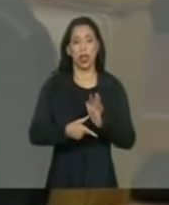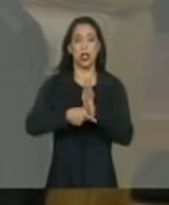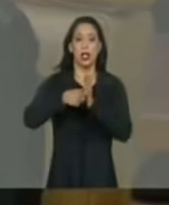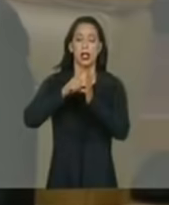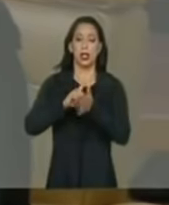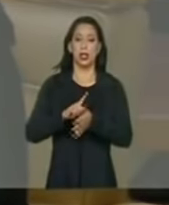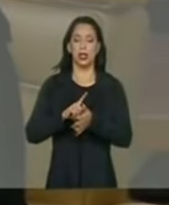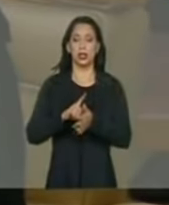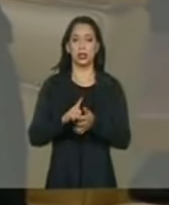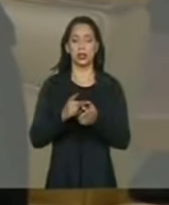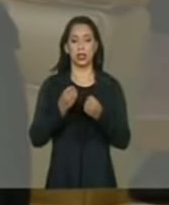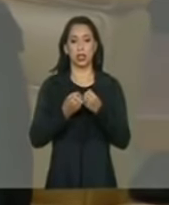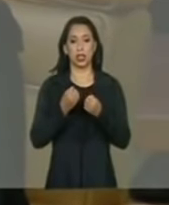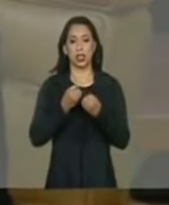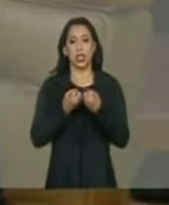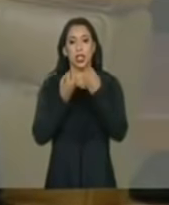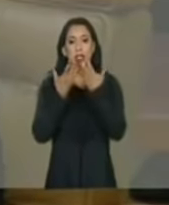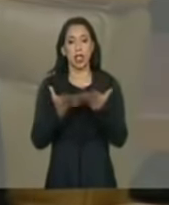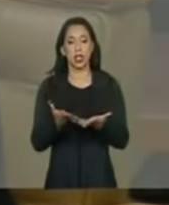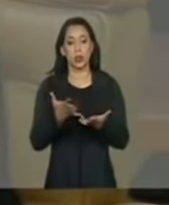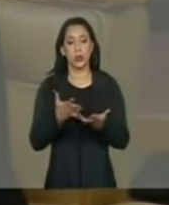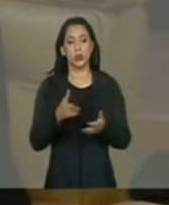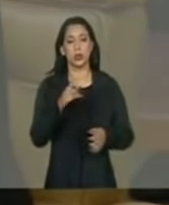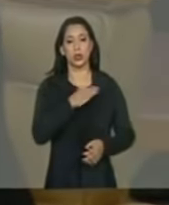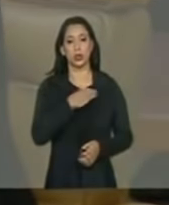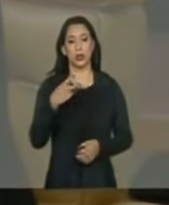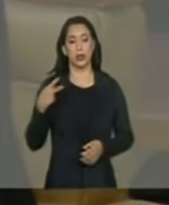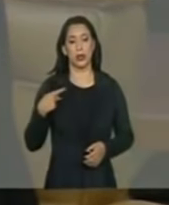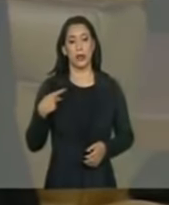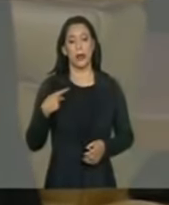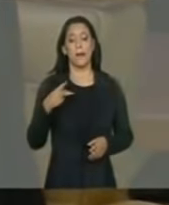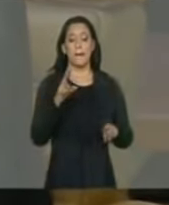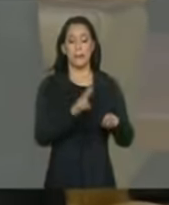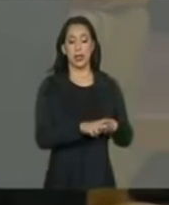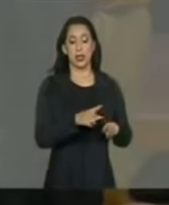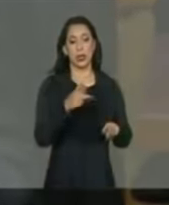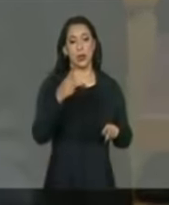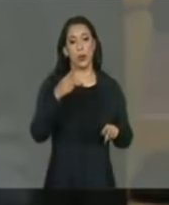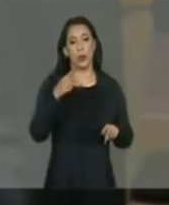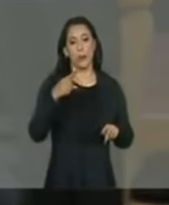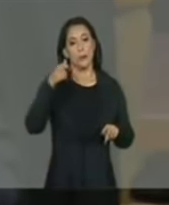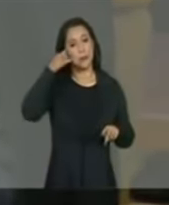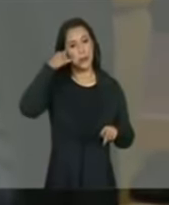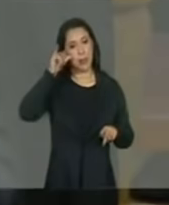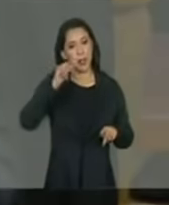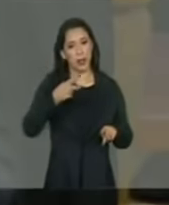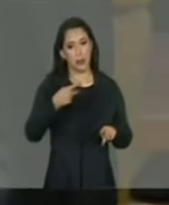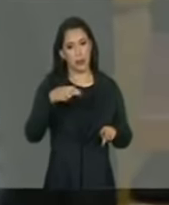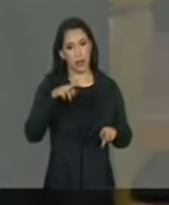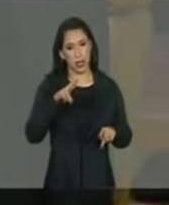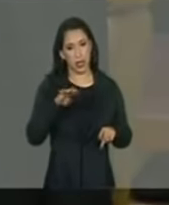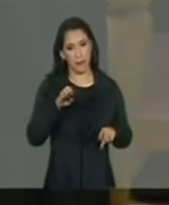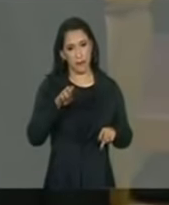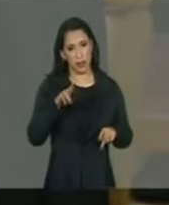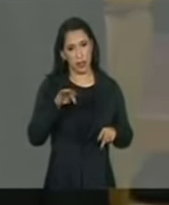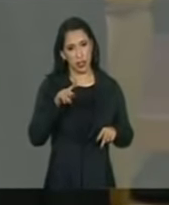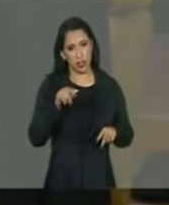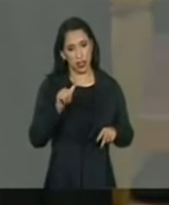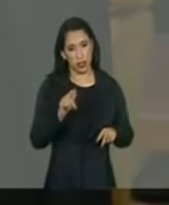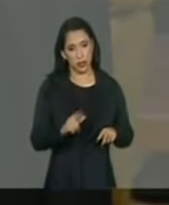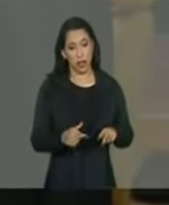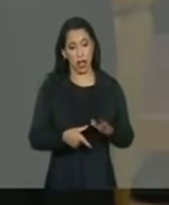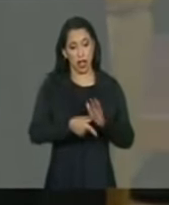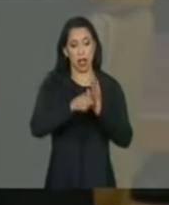denúncia pelo ministério público a prisão preventiva que também pode ocorrer antes do oferecimento da da acusação penal